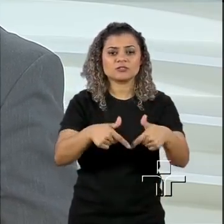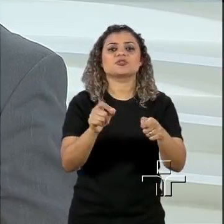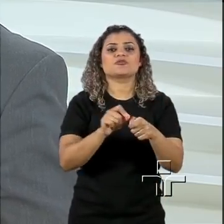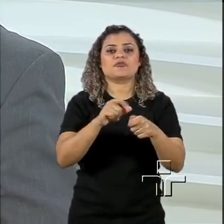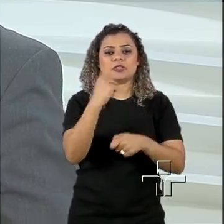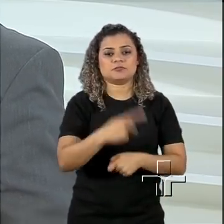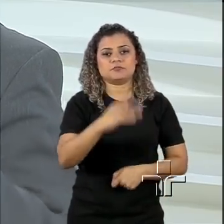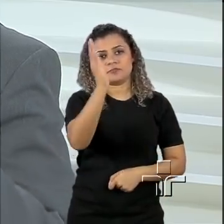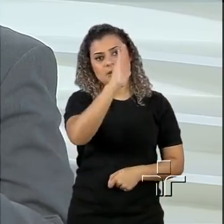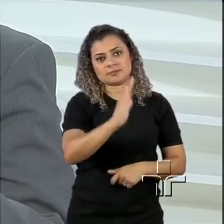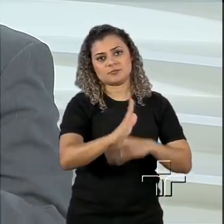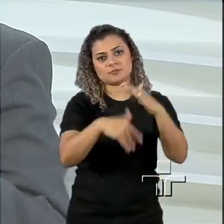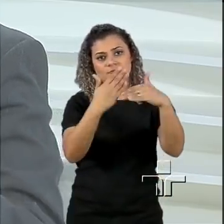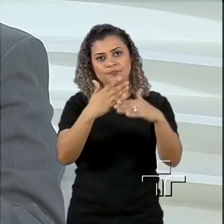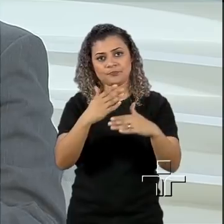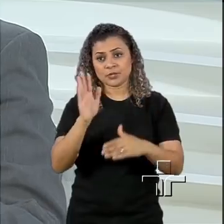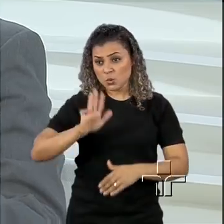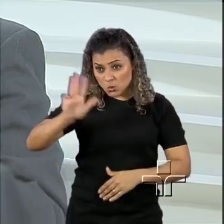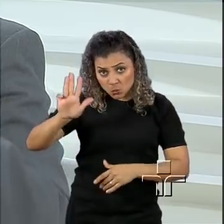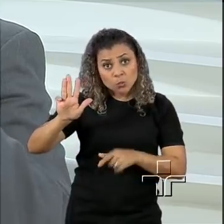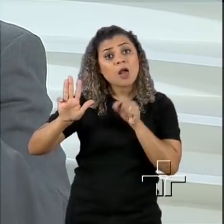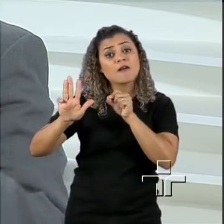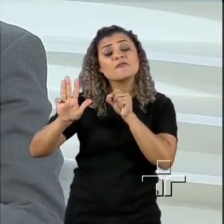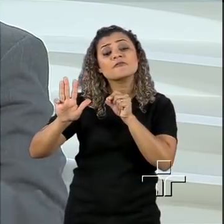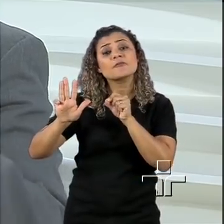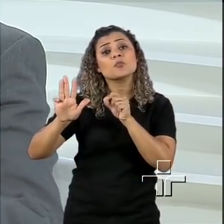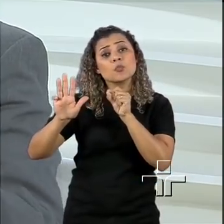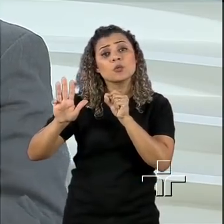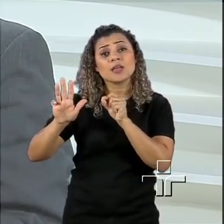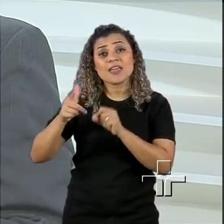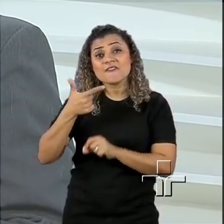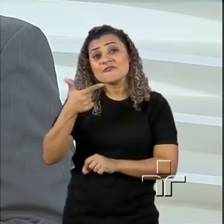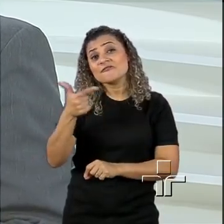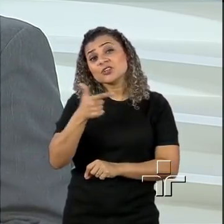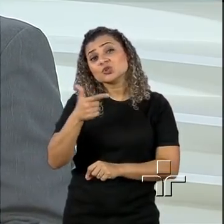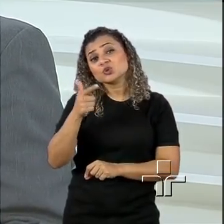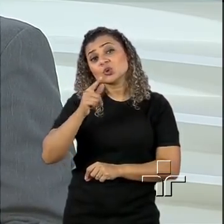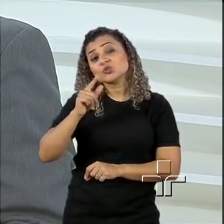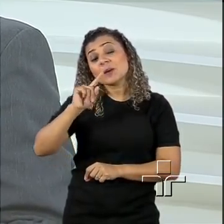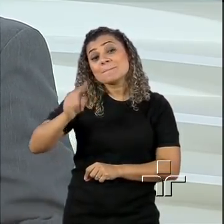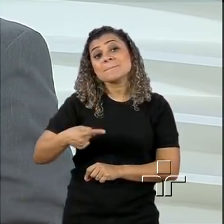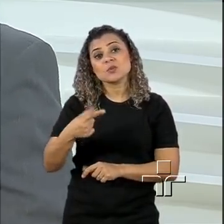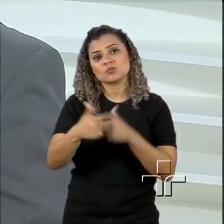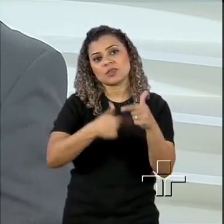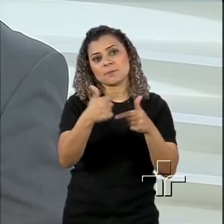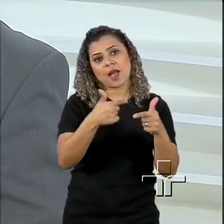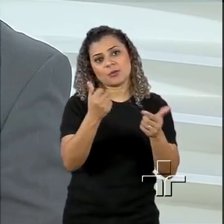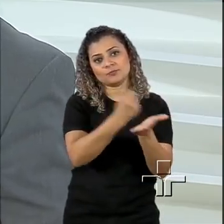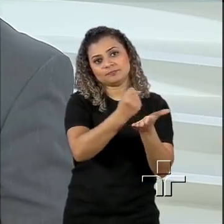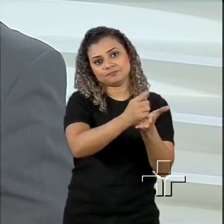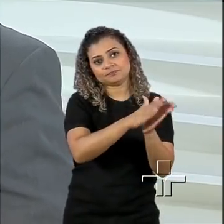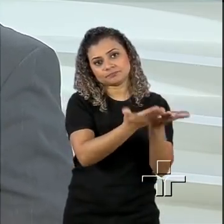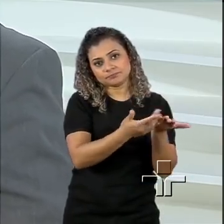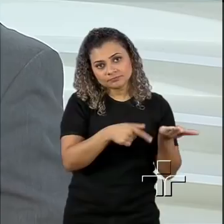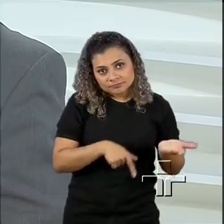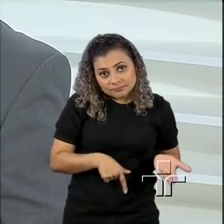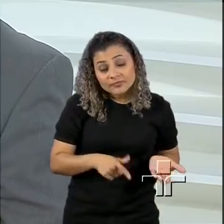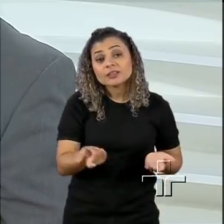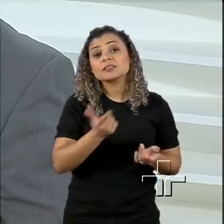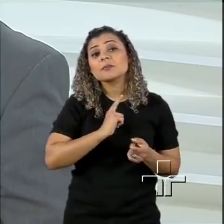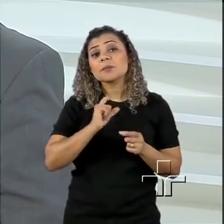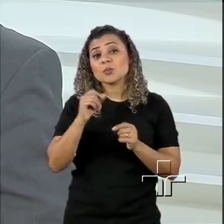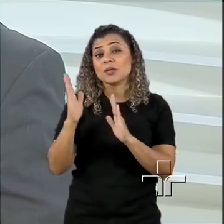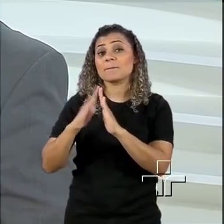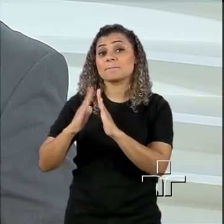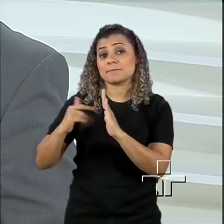temos certeza que o presidente Lula fez ao gerar 22 milhões de emprego com carteira assinada, ao fazer as políticas públicas, ao fazer Minha